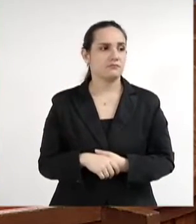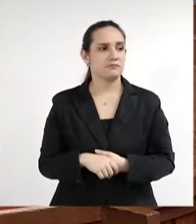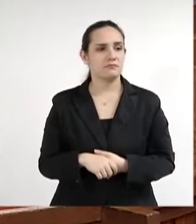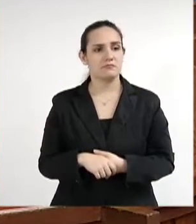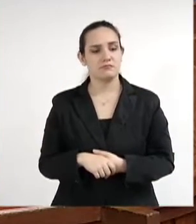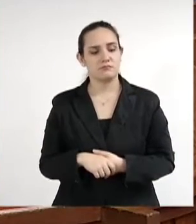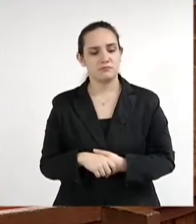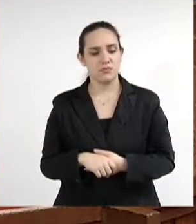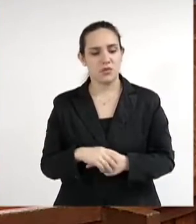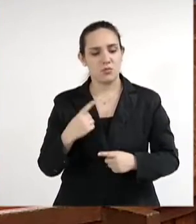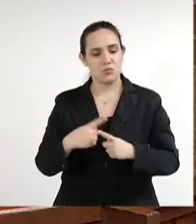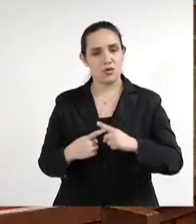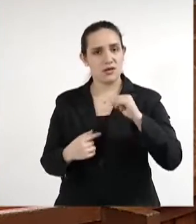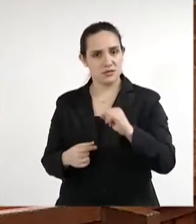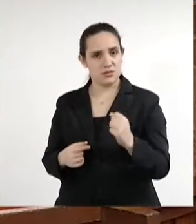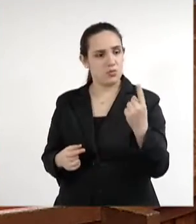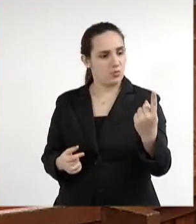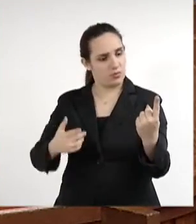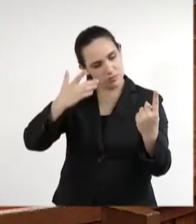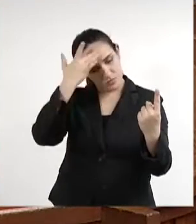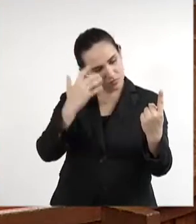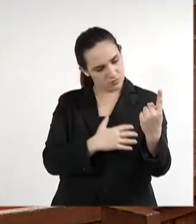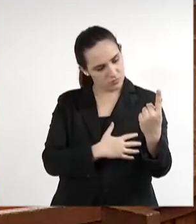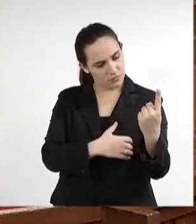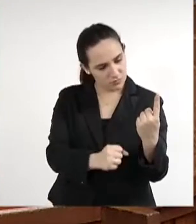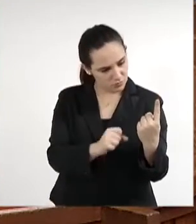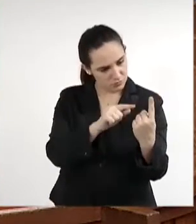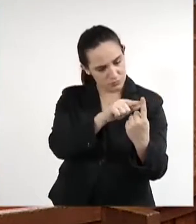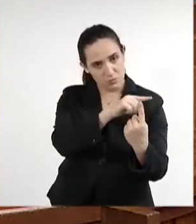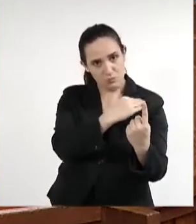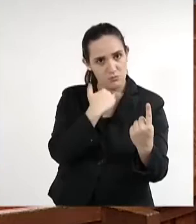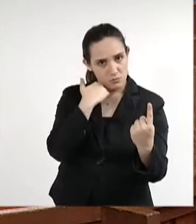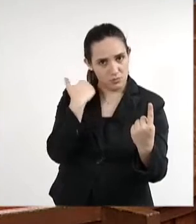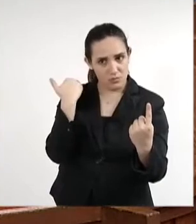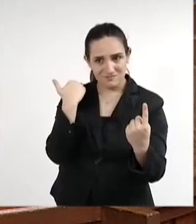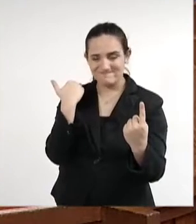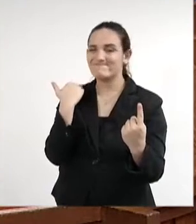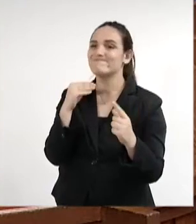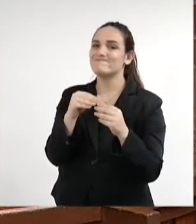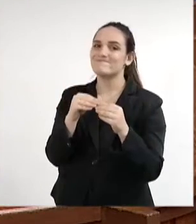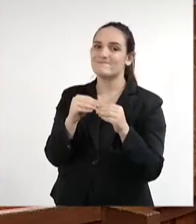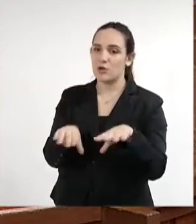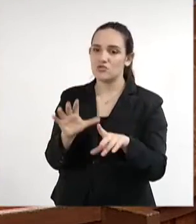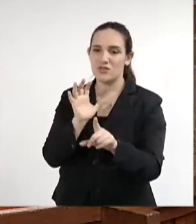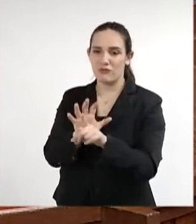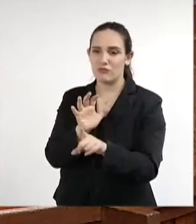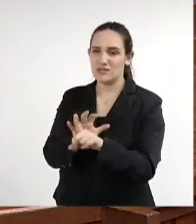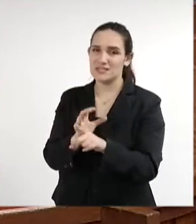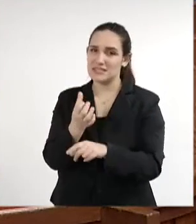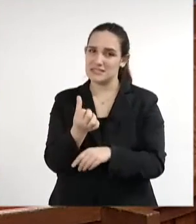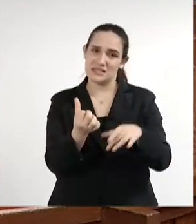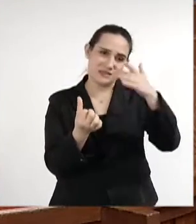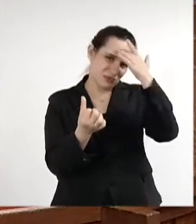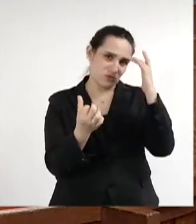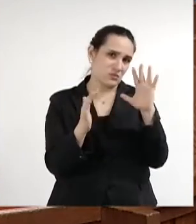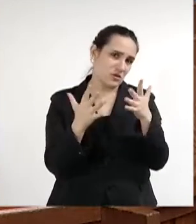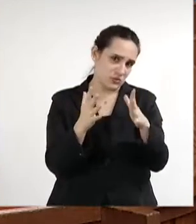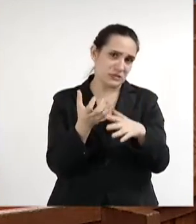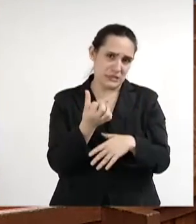quando uma pessoa se suicida, ela atinge pelo menos fortemente, de forma grave, pelo menos 6 pessoas que estão à sua